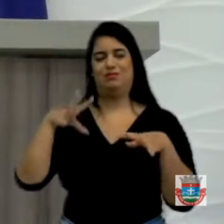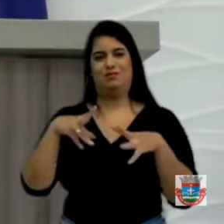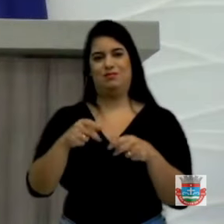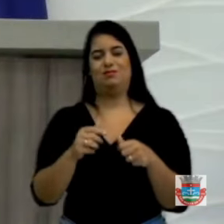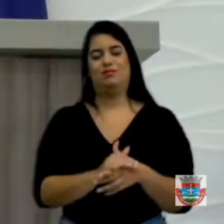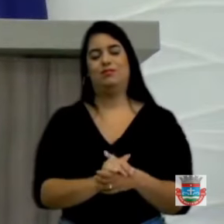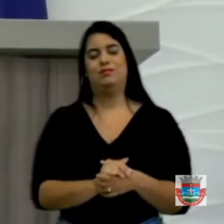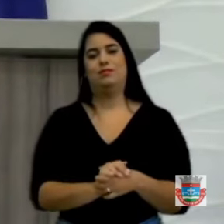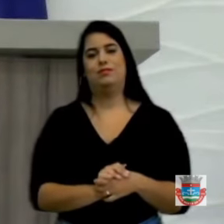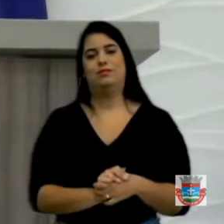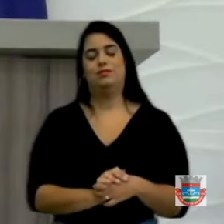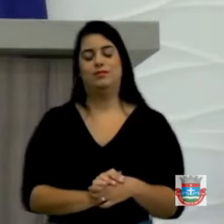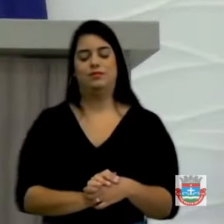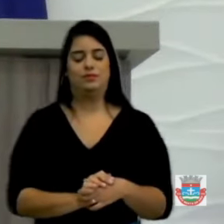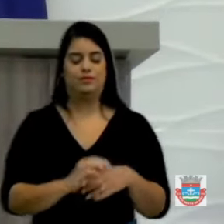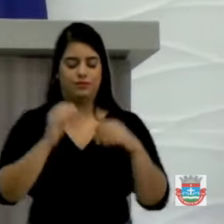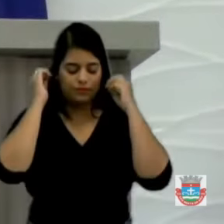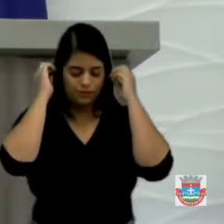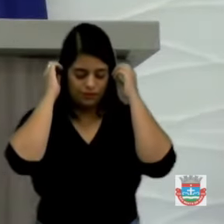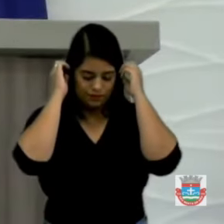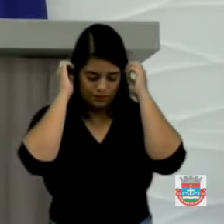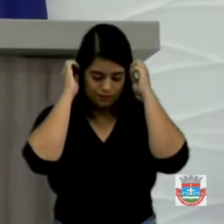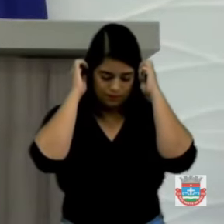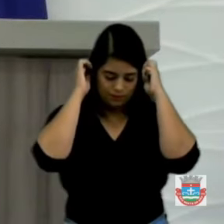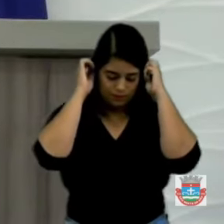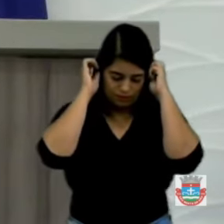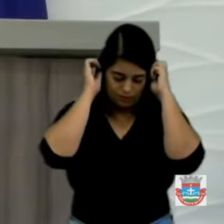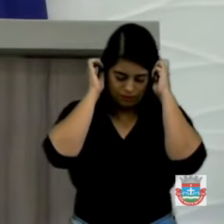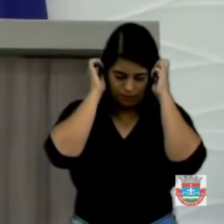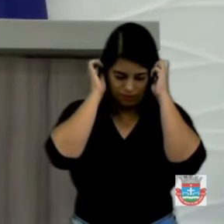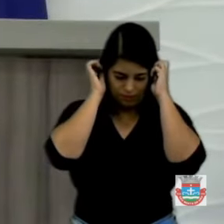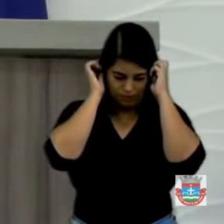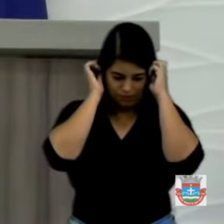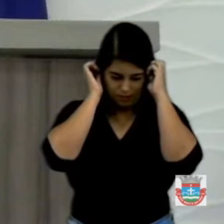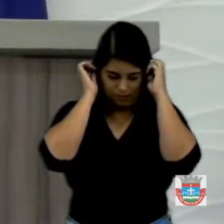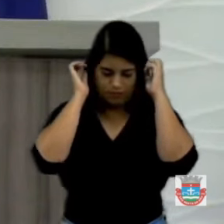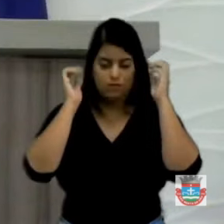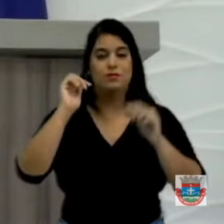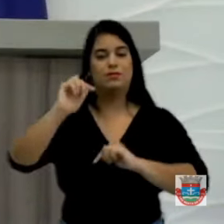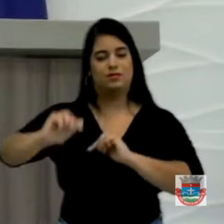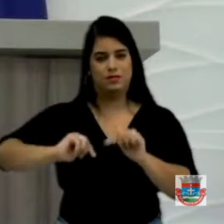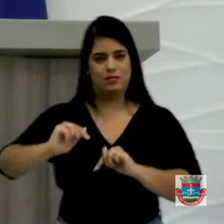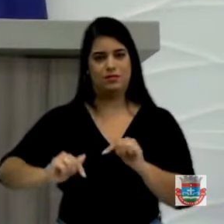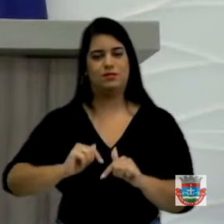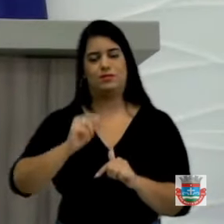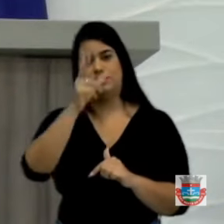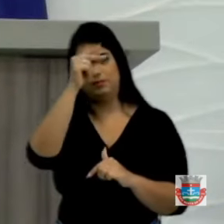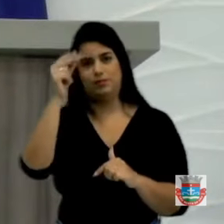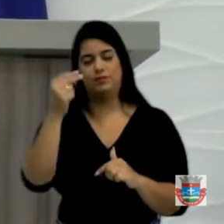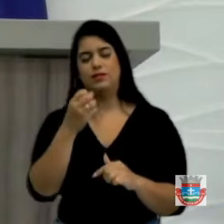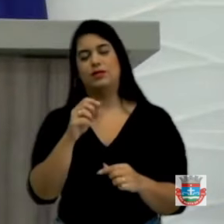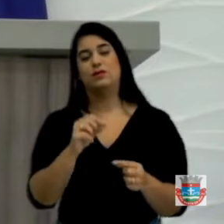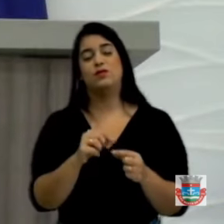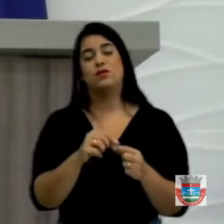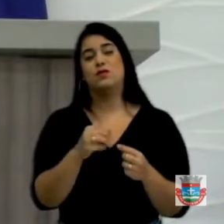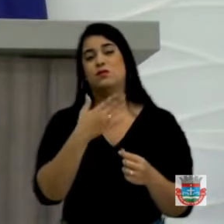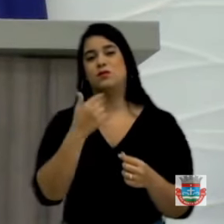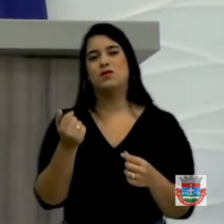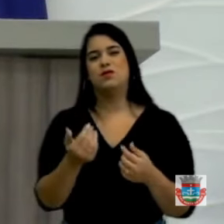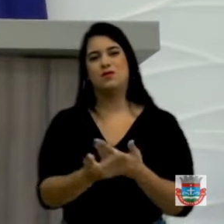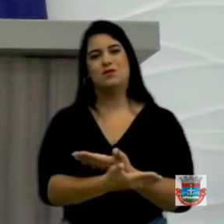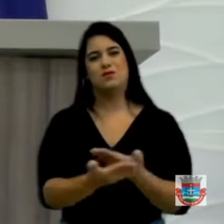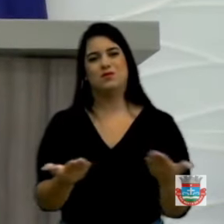estamos aqui, que está na prefeitura, mas que quer fazer o melhor por cada um de vocês que está me